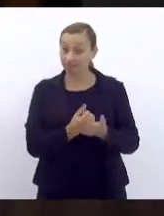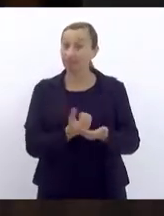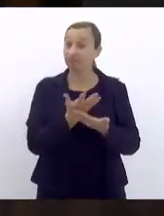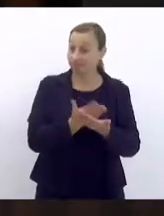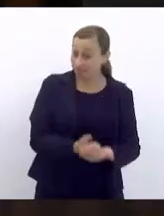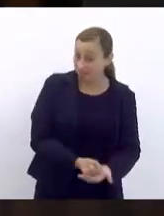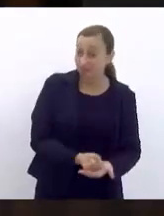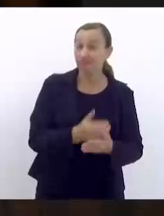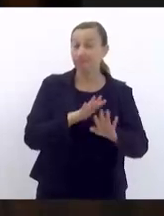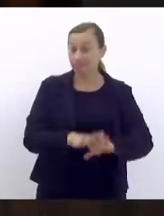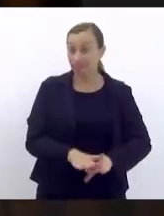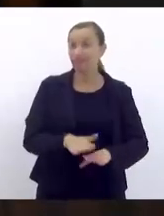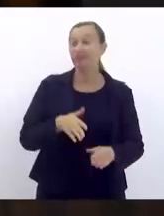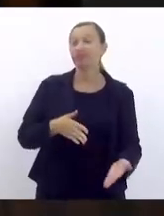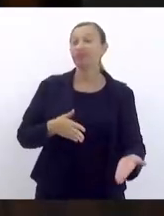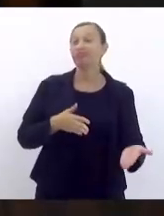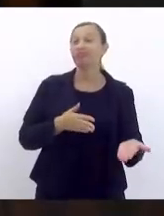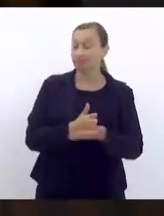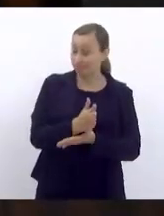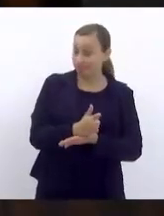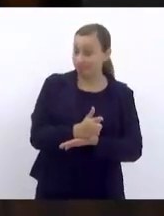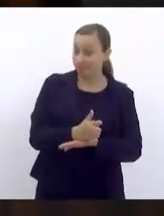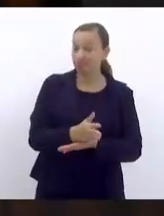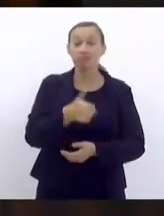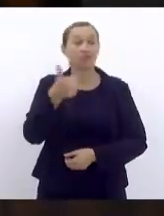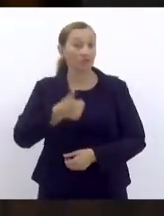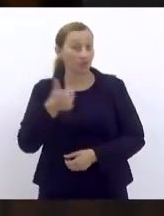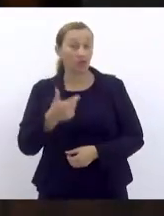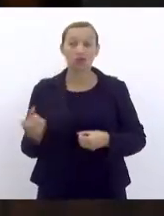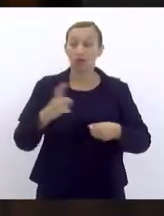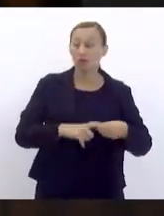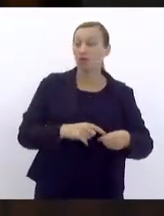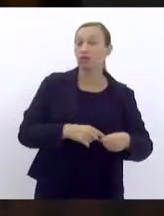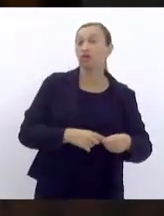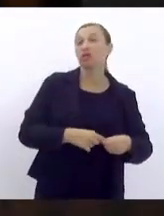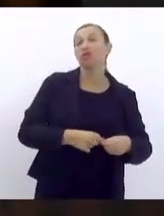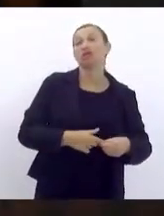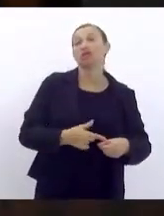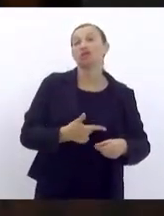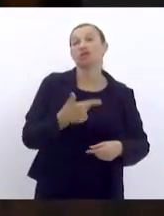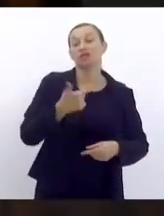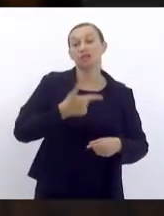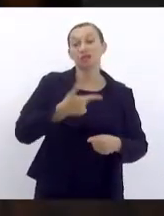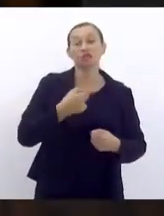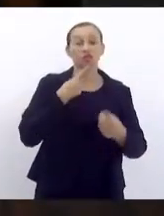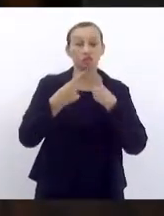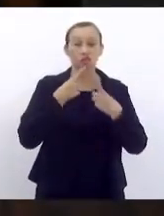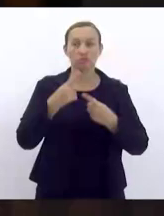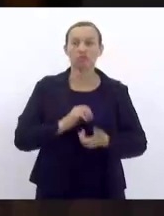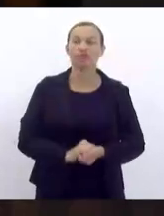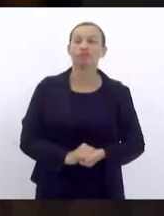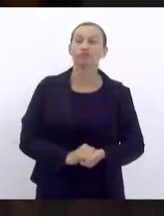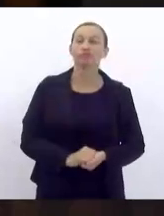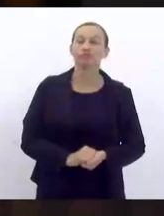aprovam permanecer como estão aprovado em primeira retorna em segundo